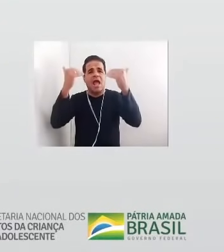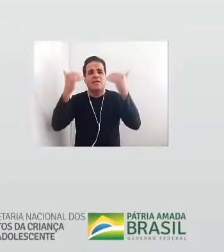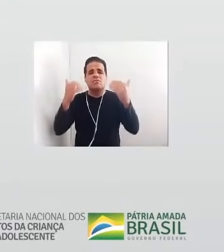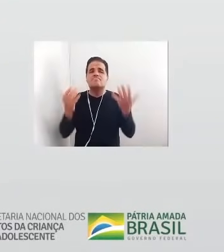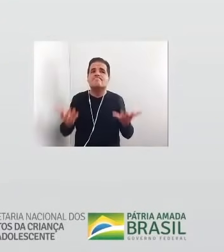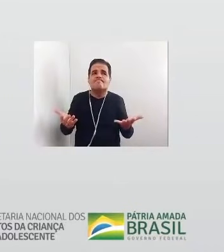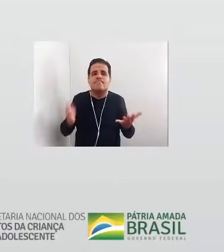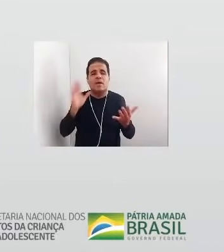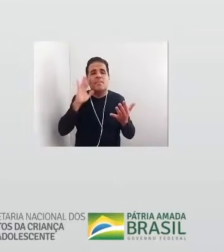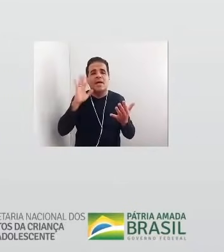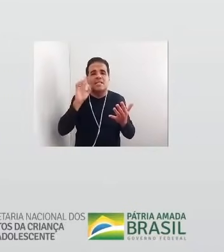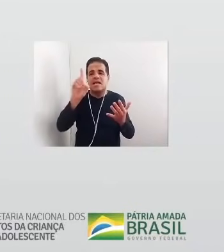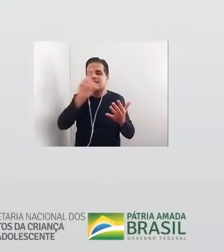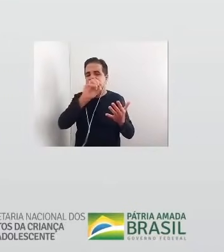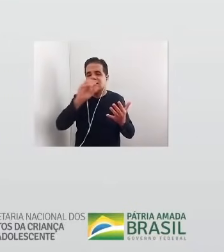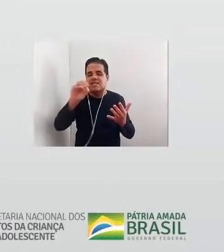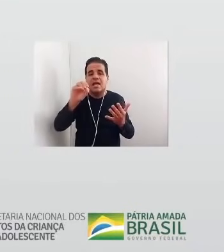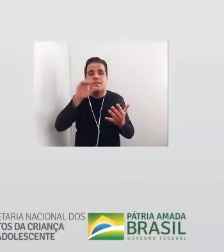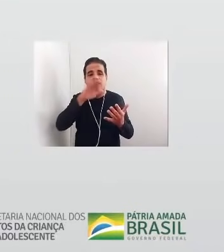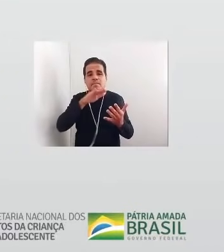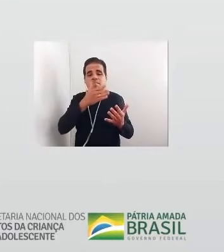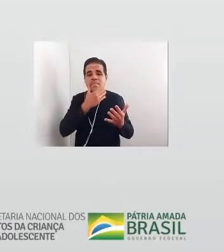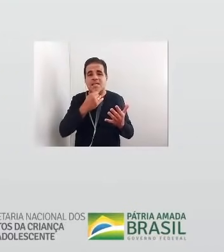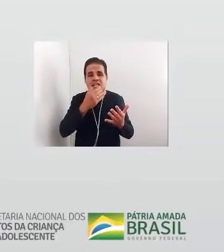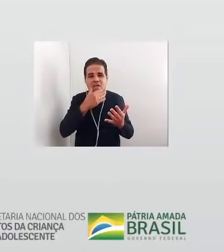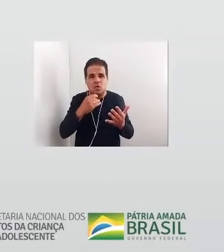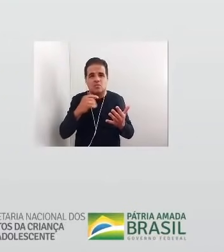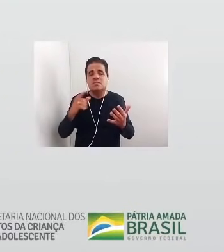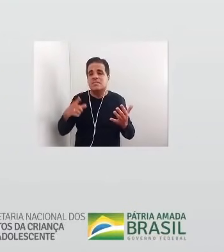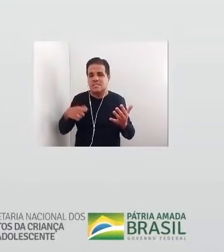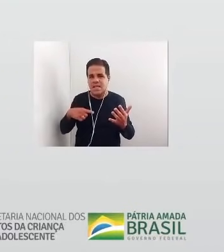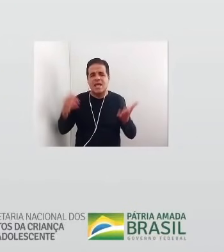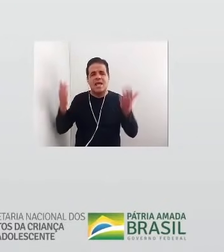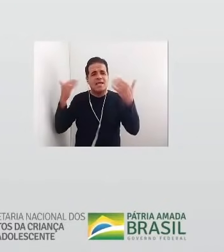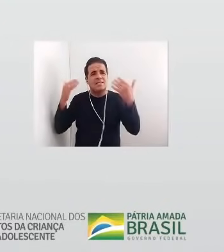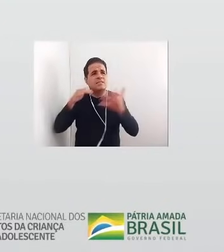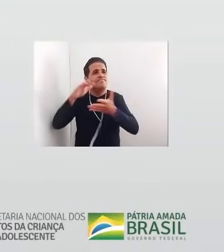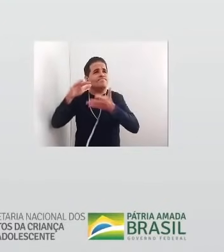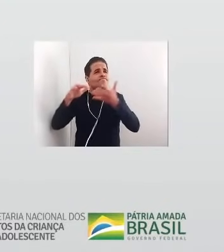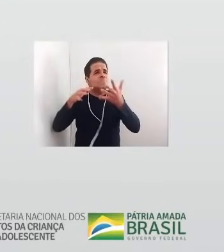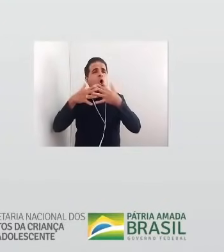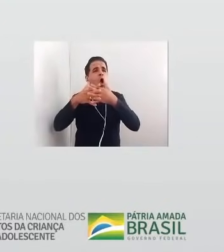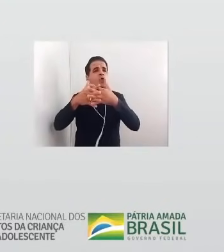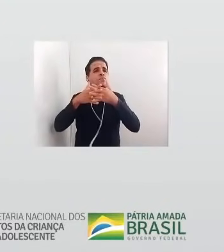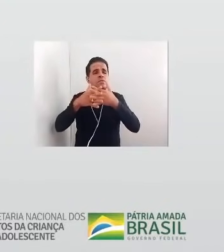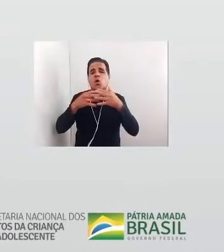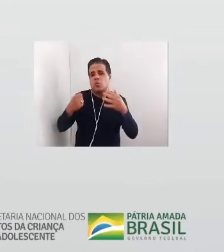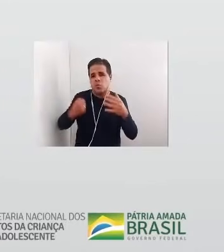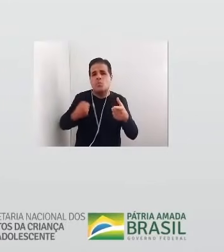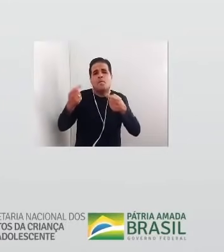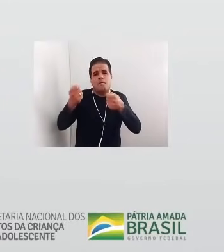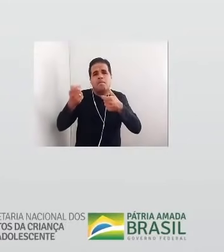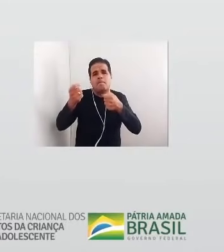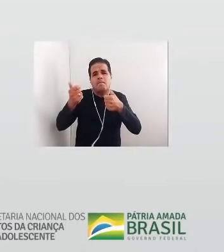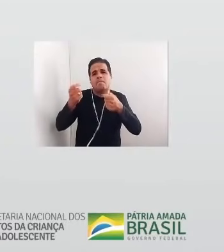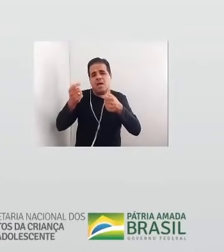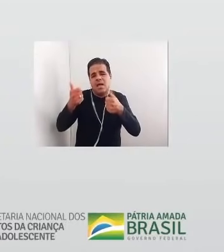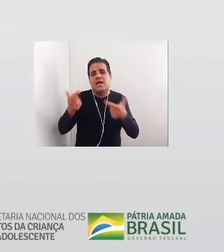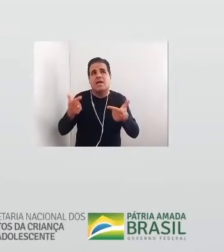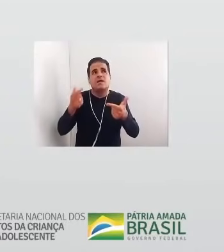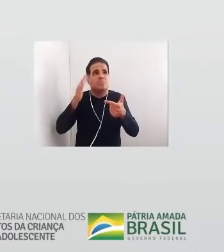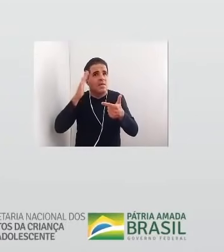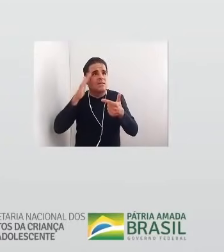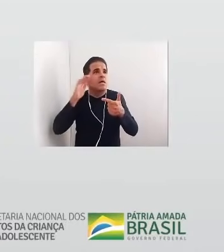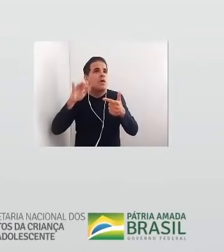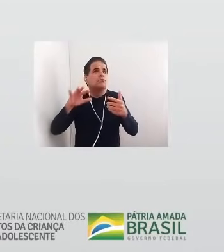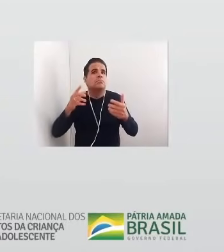imagine 100 meninos, de 100 meninos que têm esta confusão, e que é um número muito pequeno, levando em consideração o universo de meninos